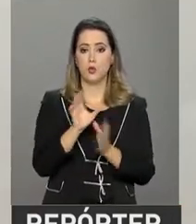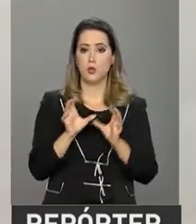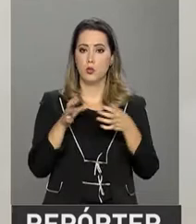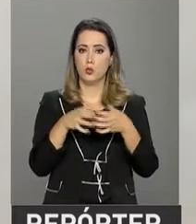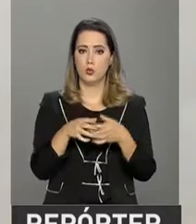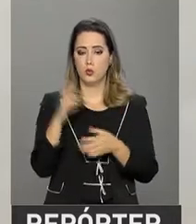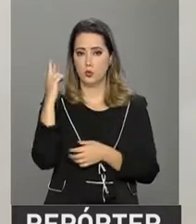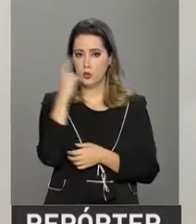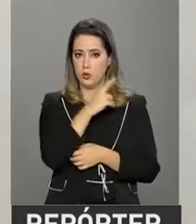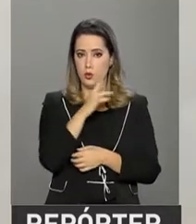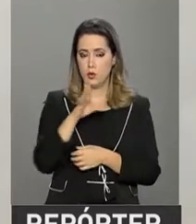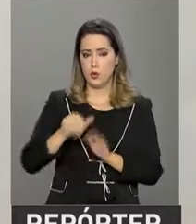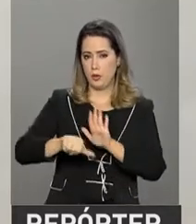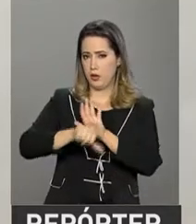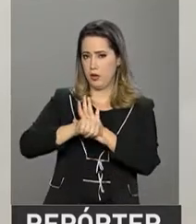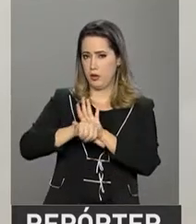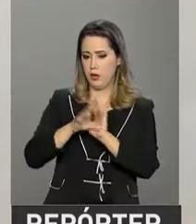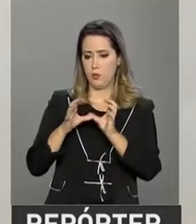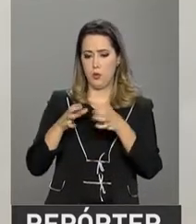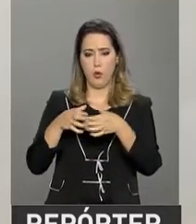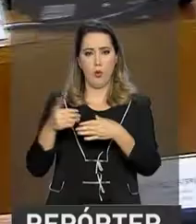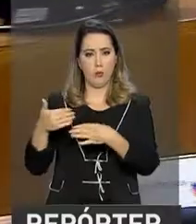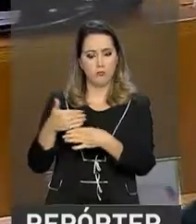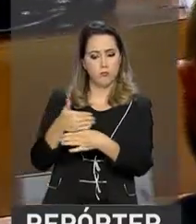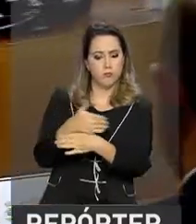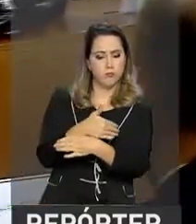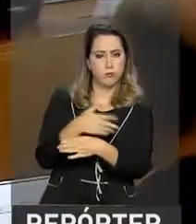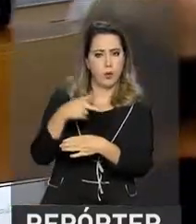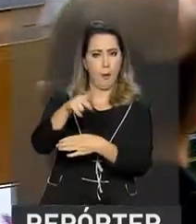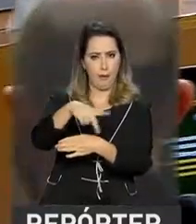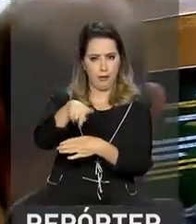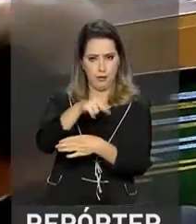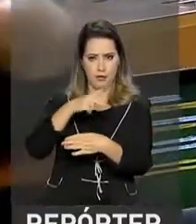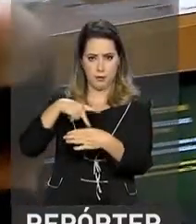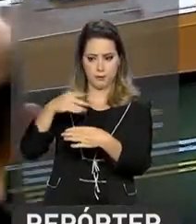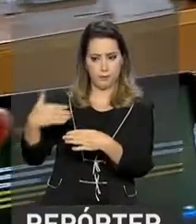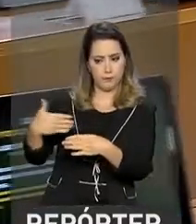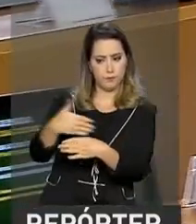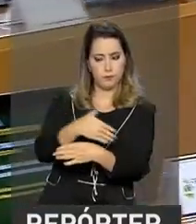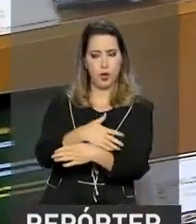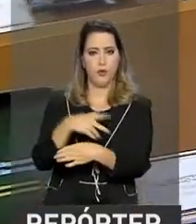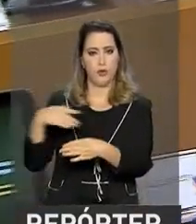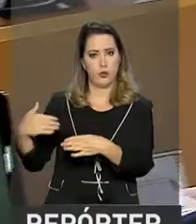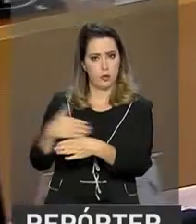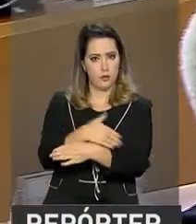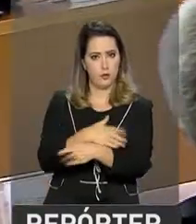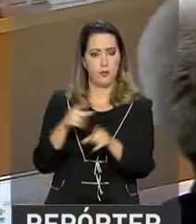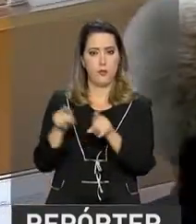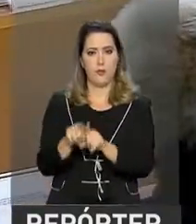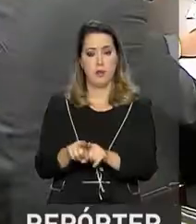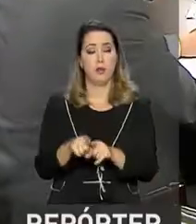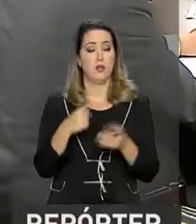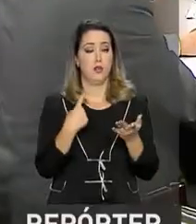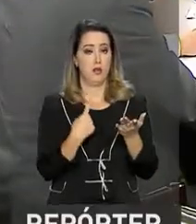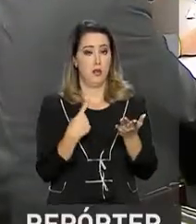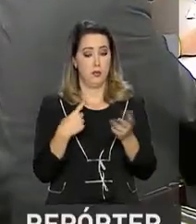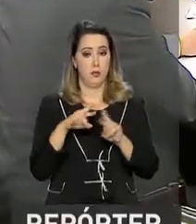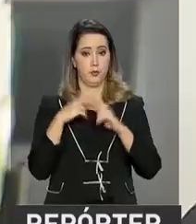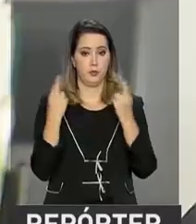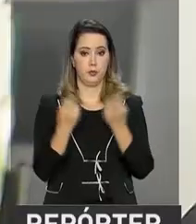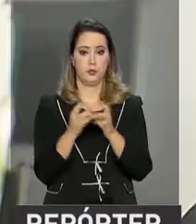sobre crimes em regiões de fronteiras a comitiva russa participou ainda de uma reunião com autoridades brasileiras